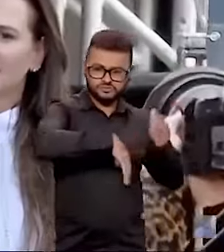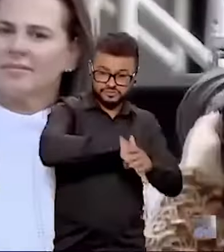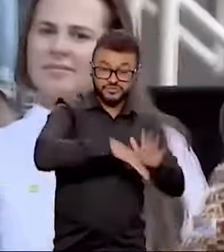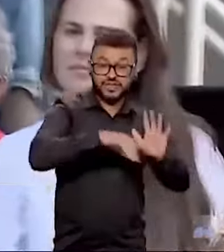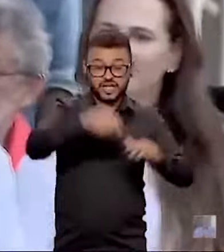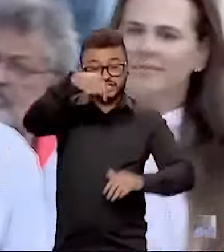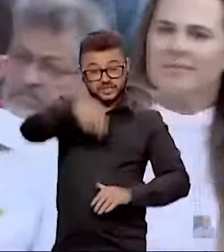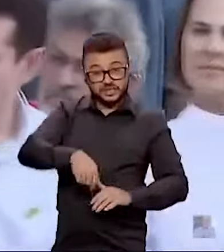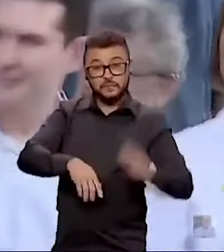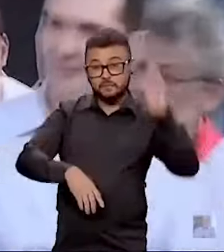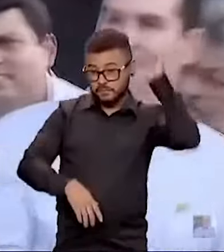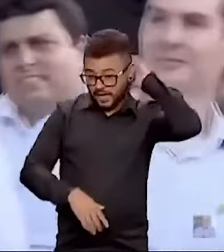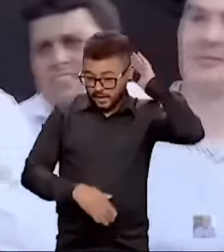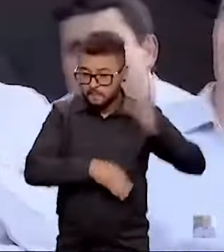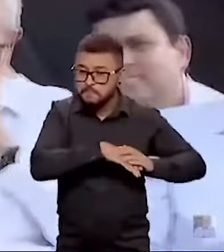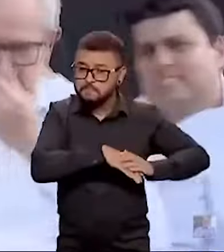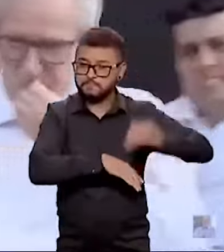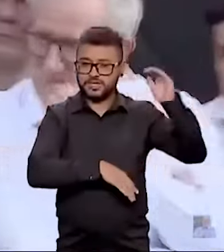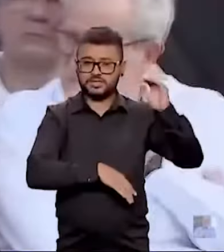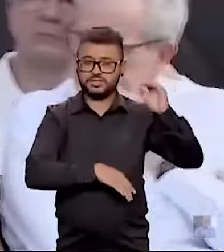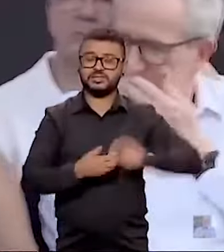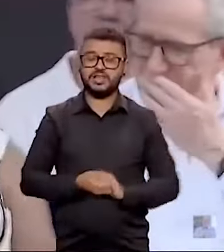Pará.